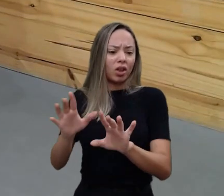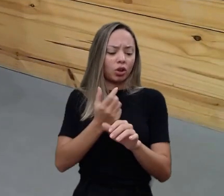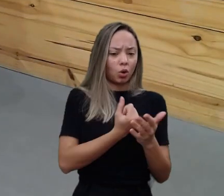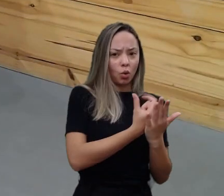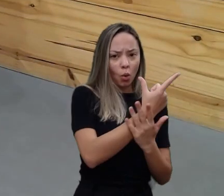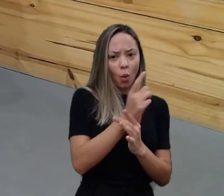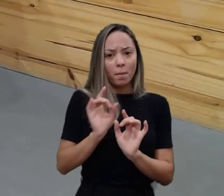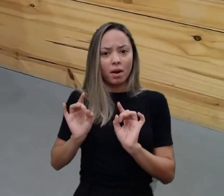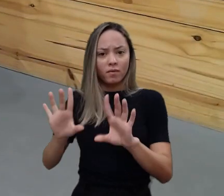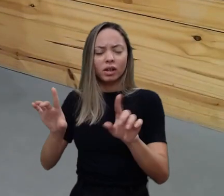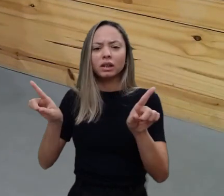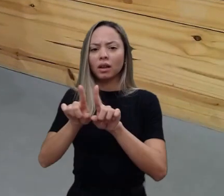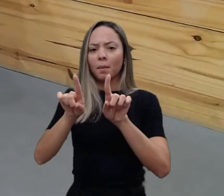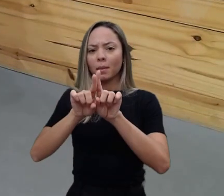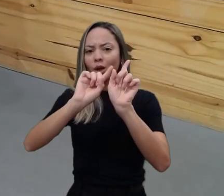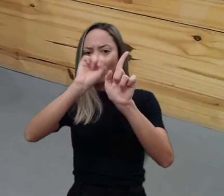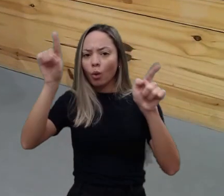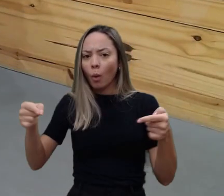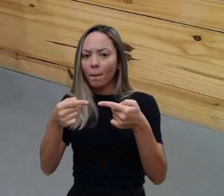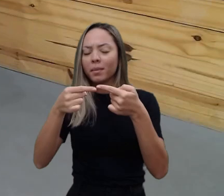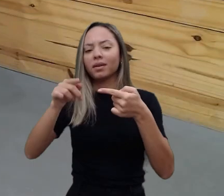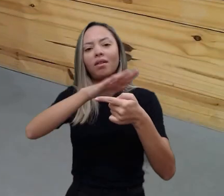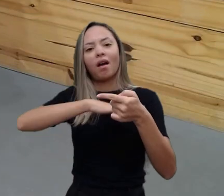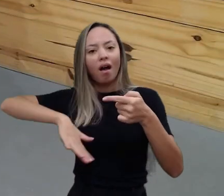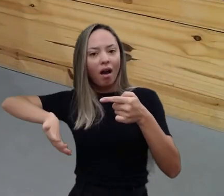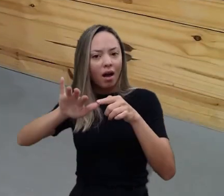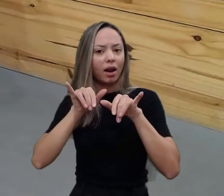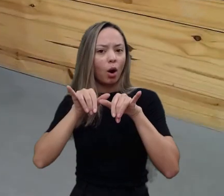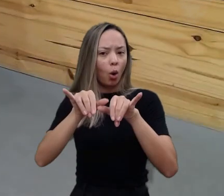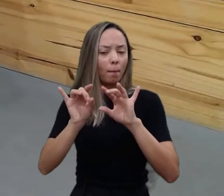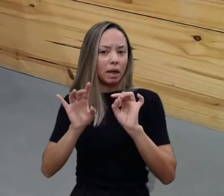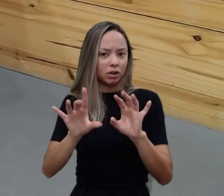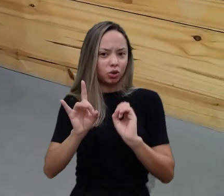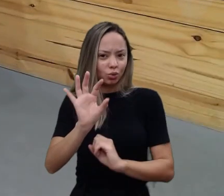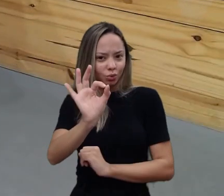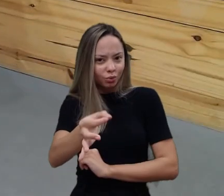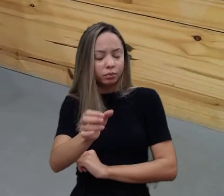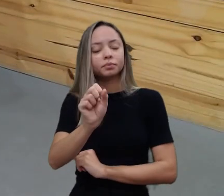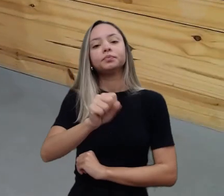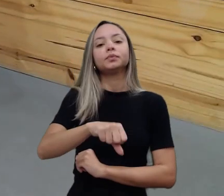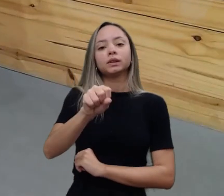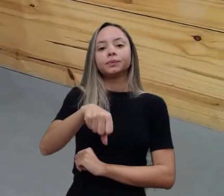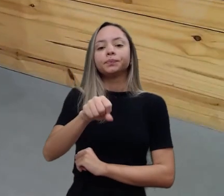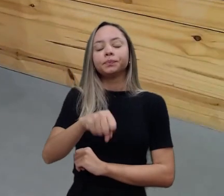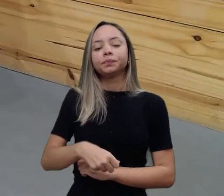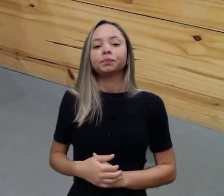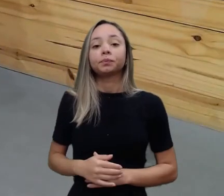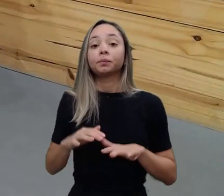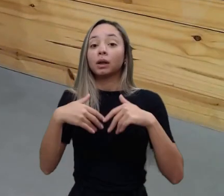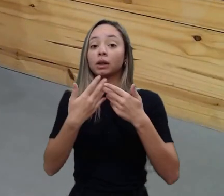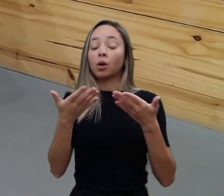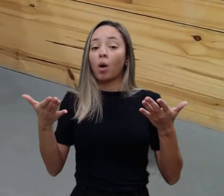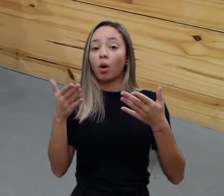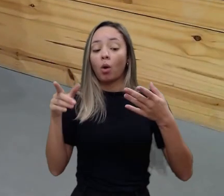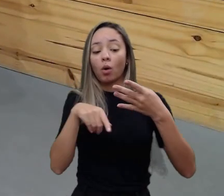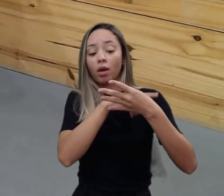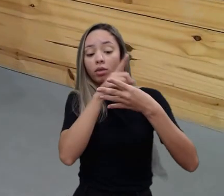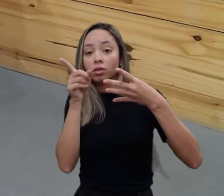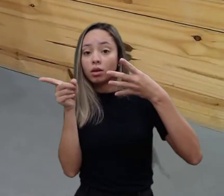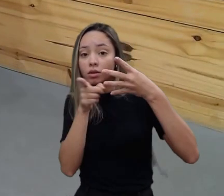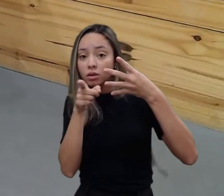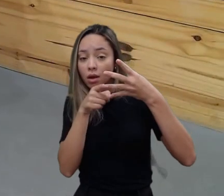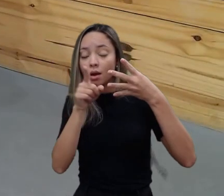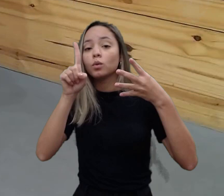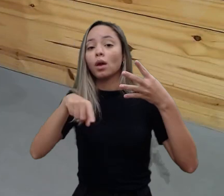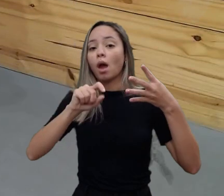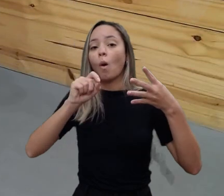estariam caracterizados dentro da questão do comércio. Do comércio. E aí a gente impacta num terceiro item agora, que é